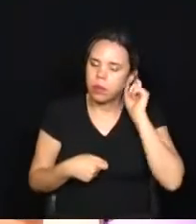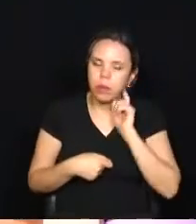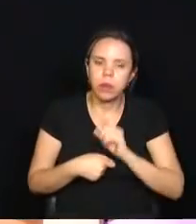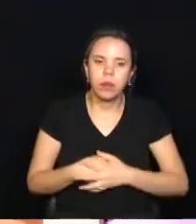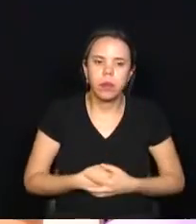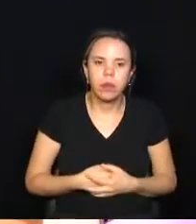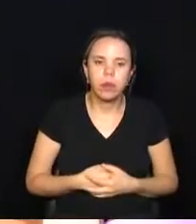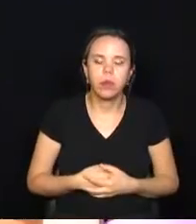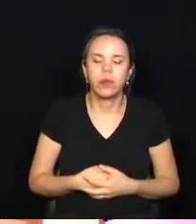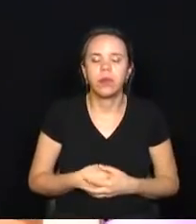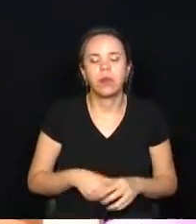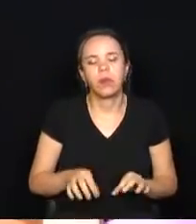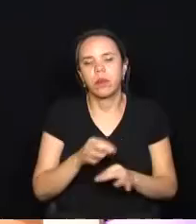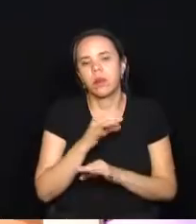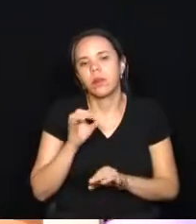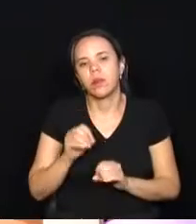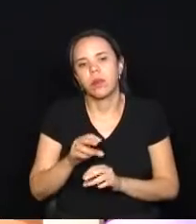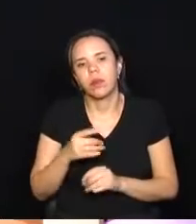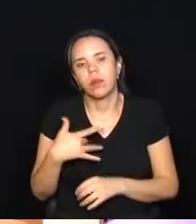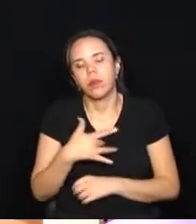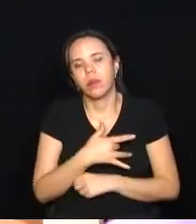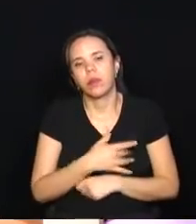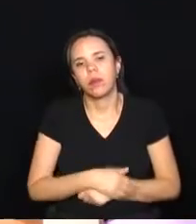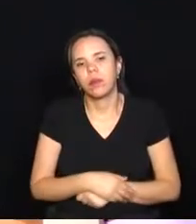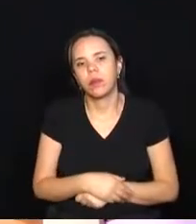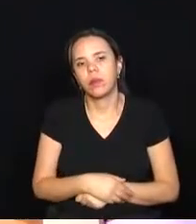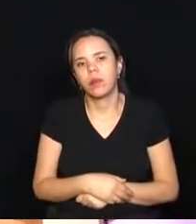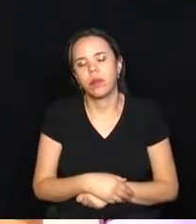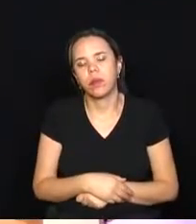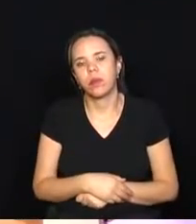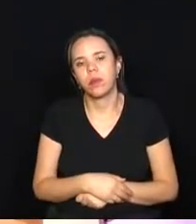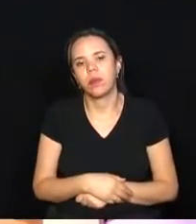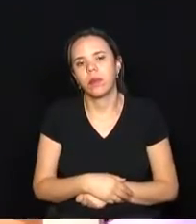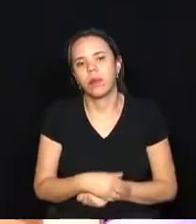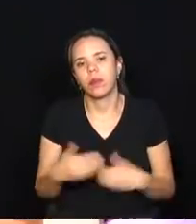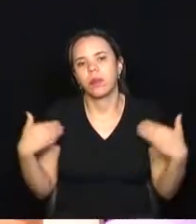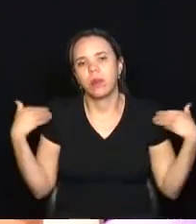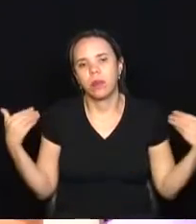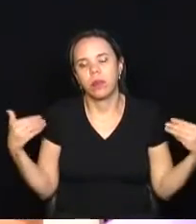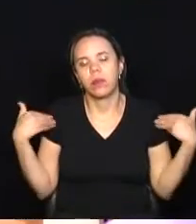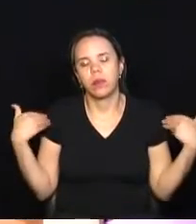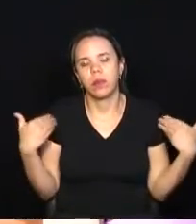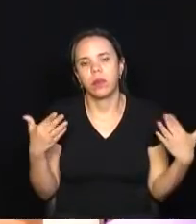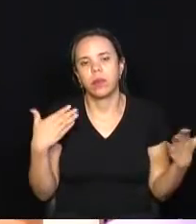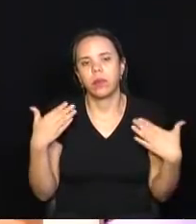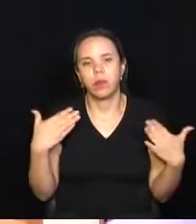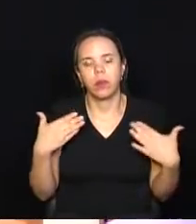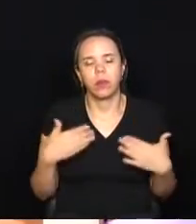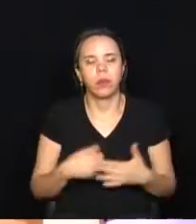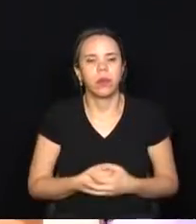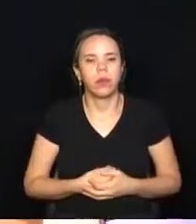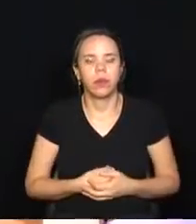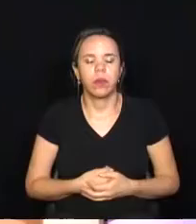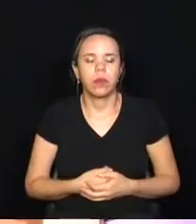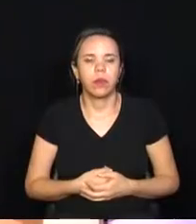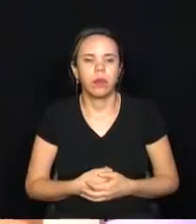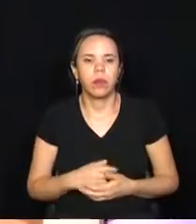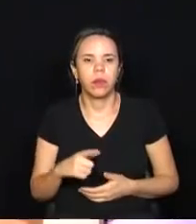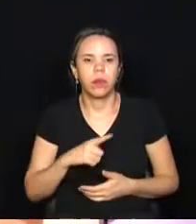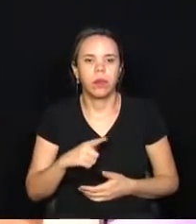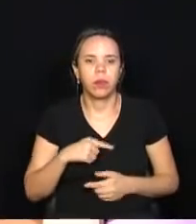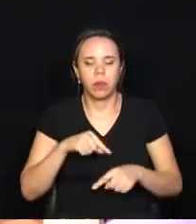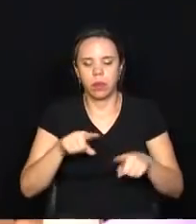alimentação qualificada, uma alimentação saudável. Tá? Lazer, ela vai ter lazer, né? Porque você tem